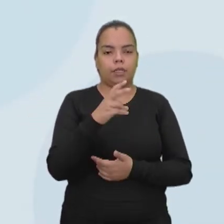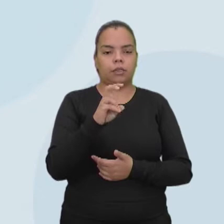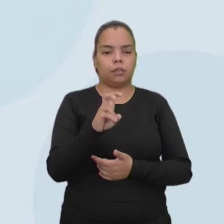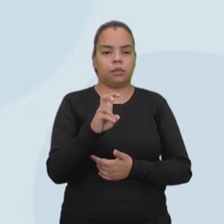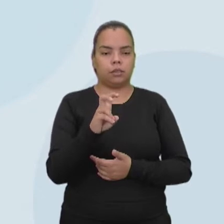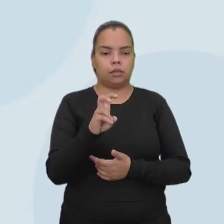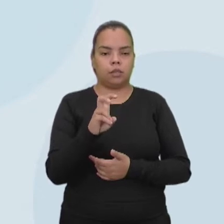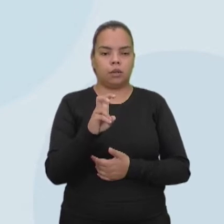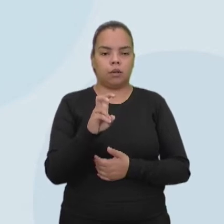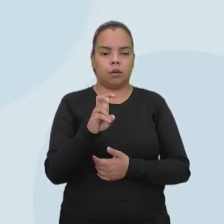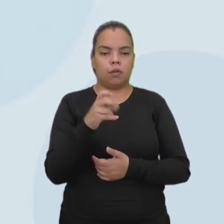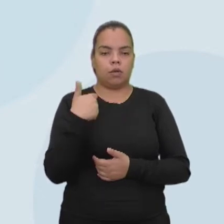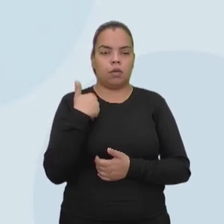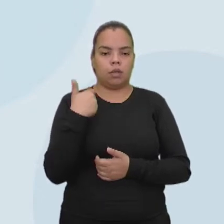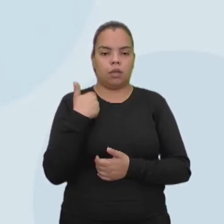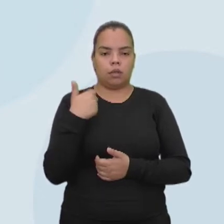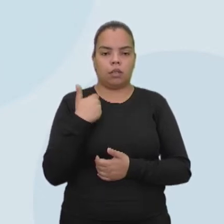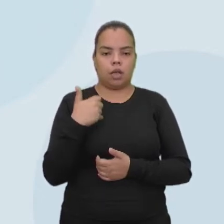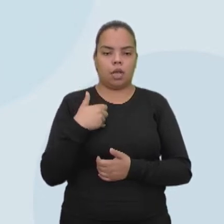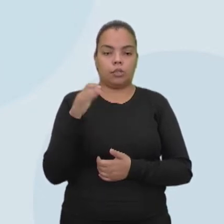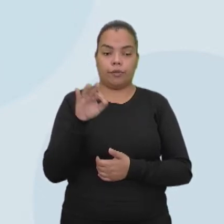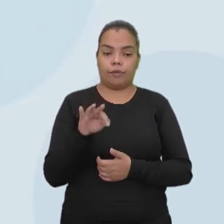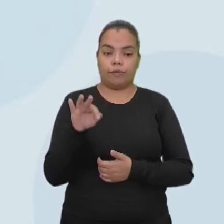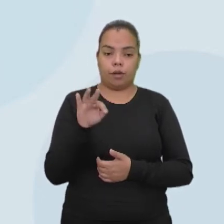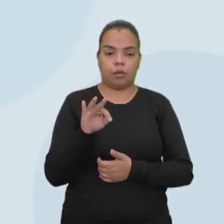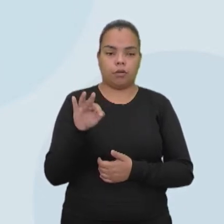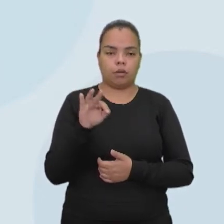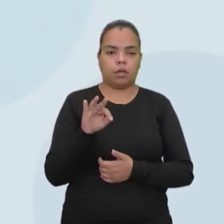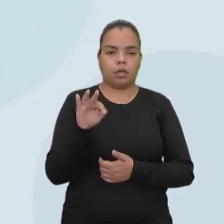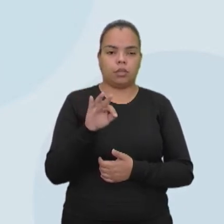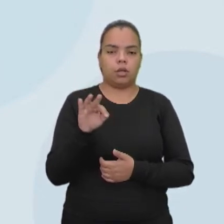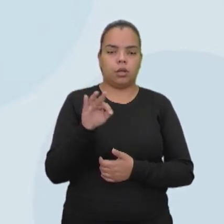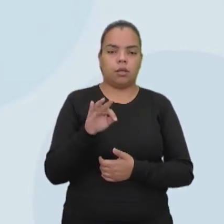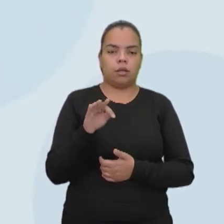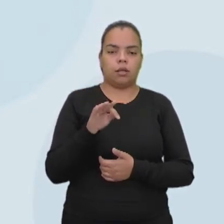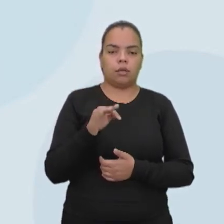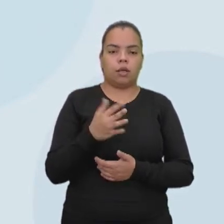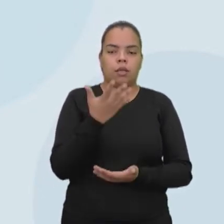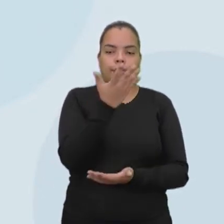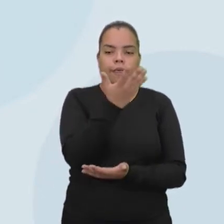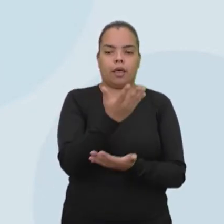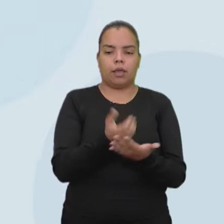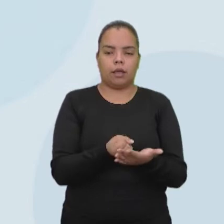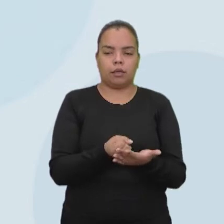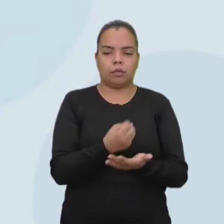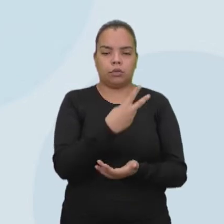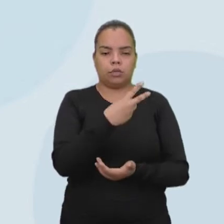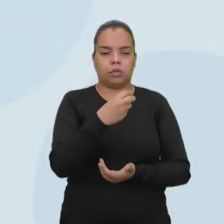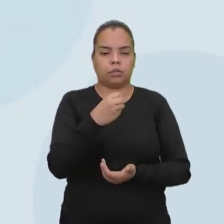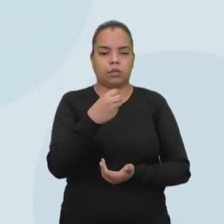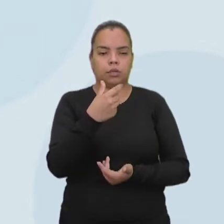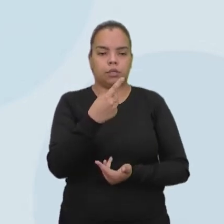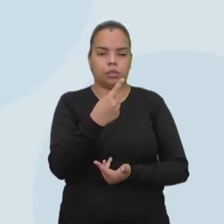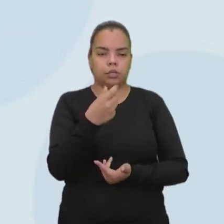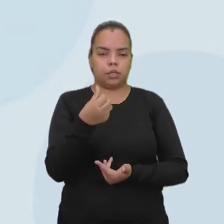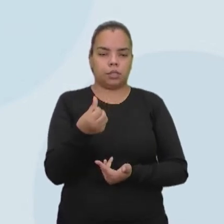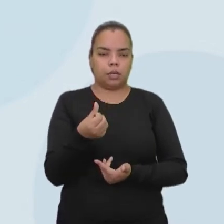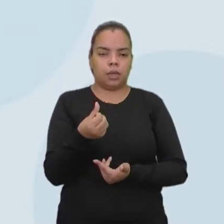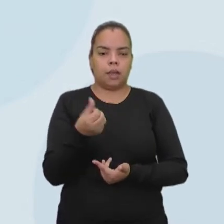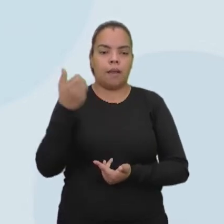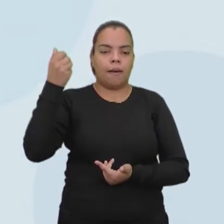idade com ensino superior completo, dados de 2016. Então, na branca, né, população